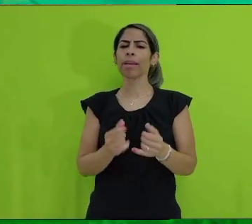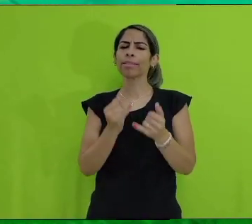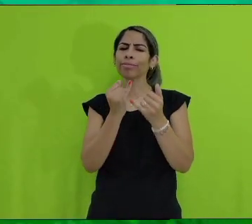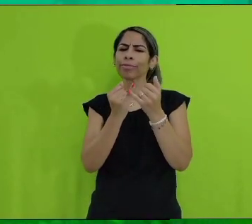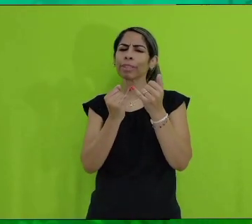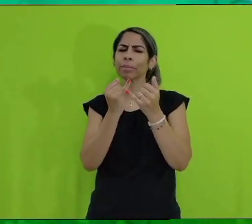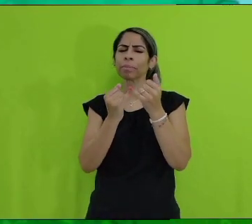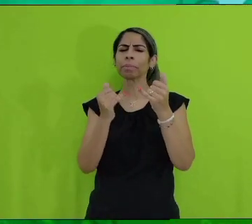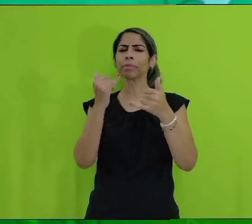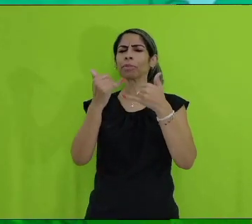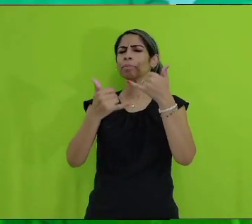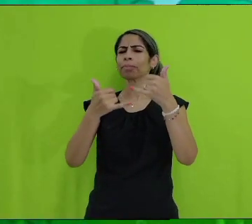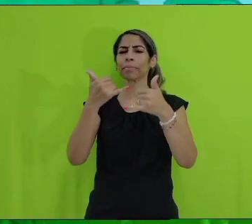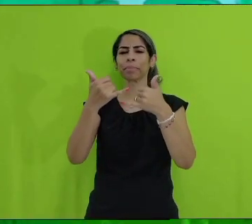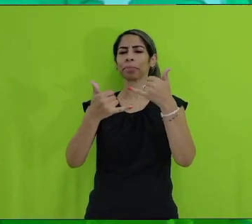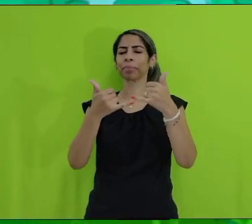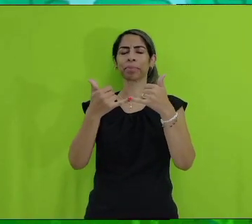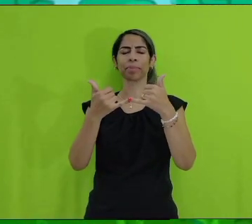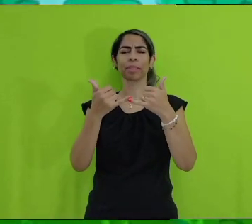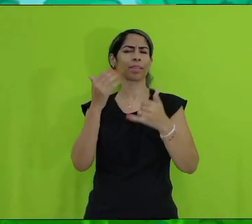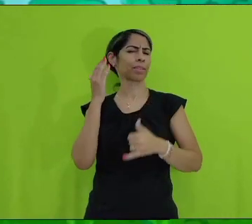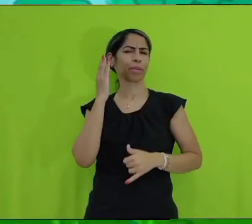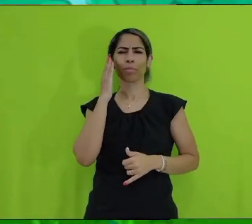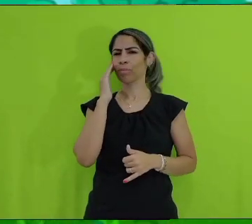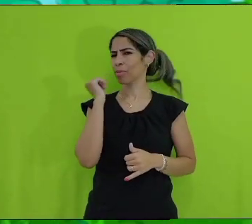Não sabia do plano de sua madrasta.